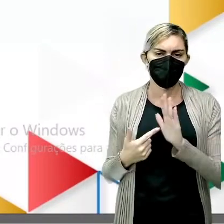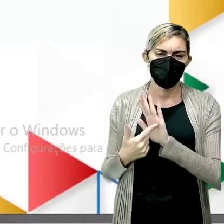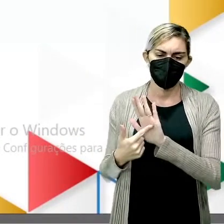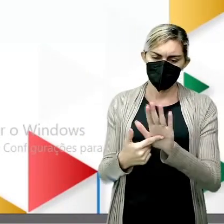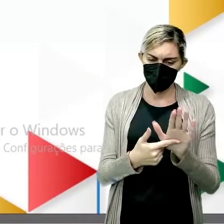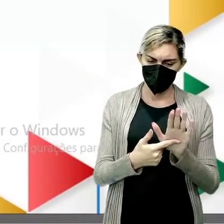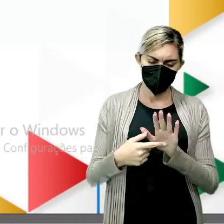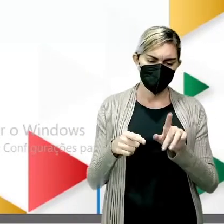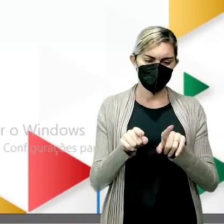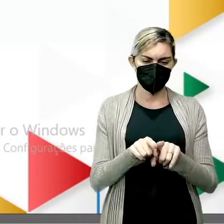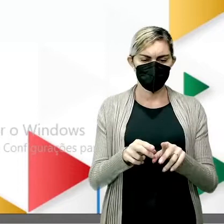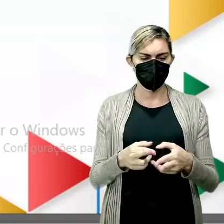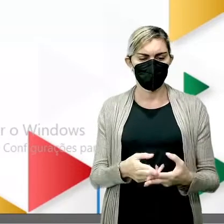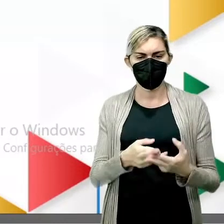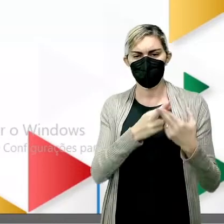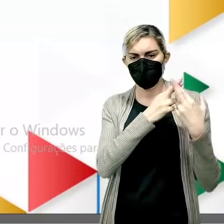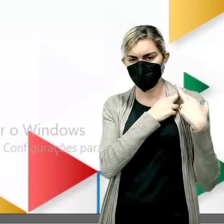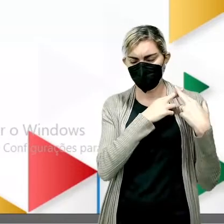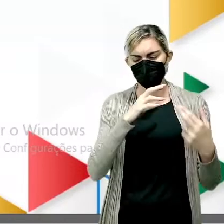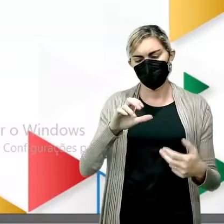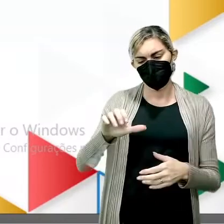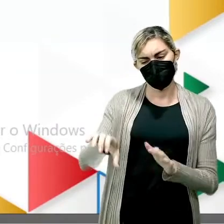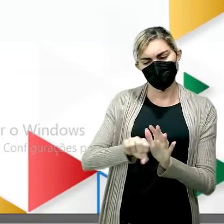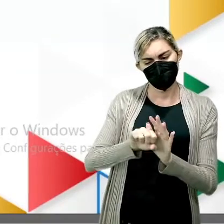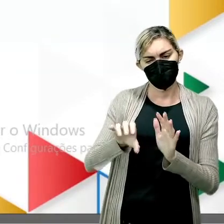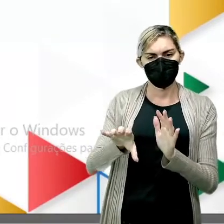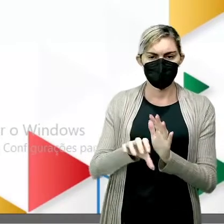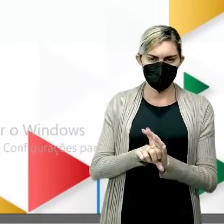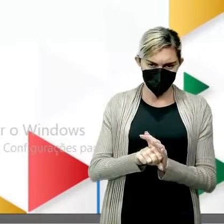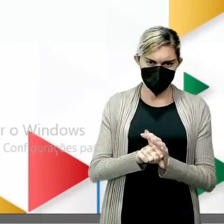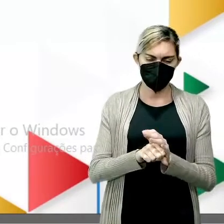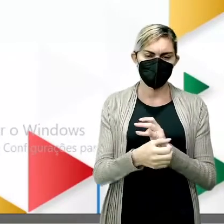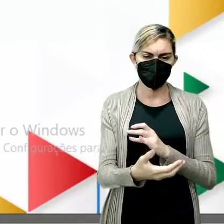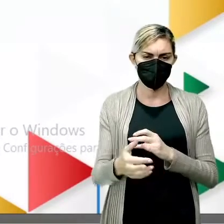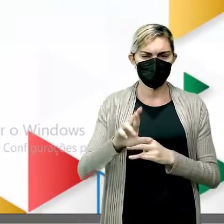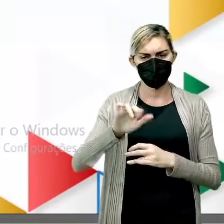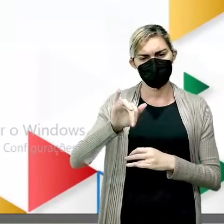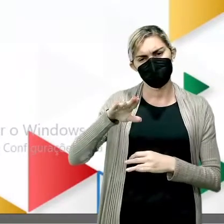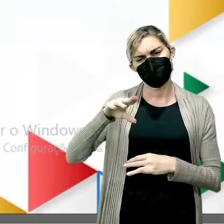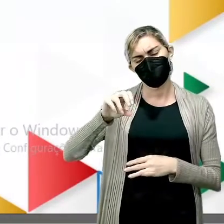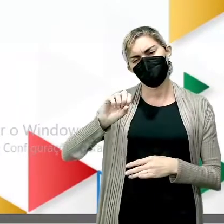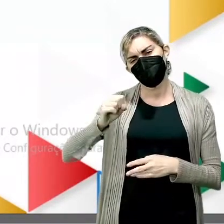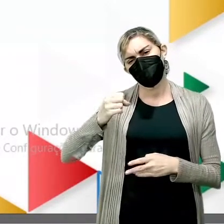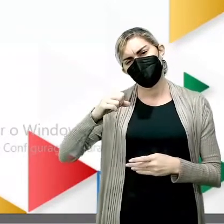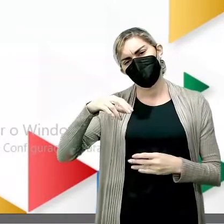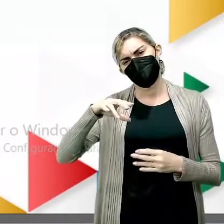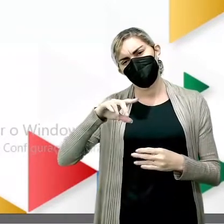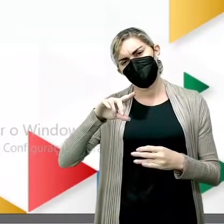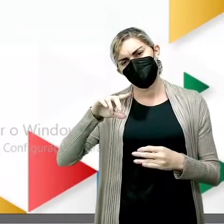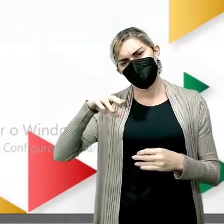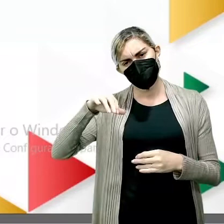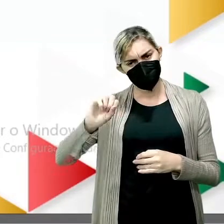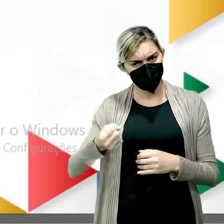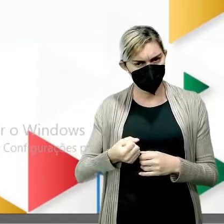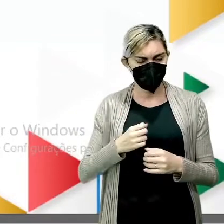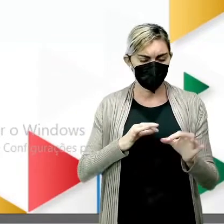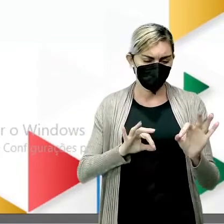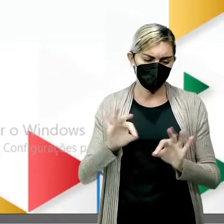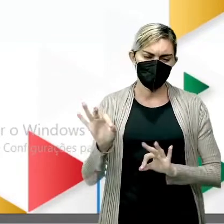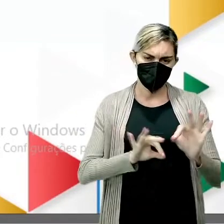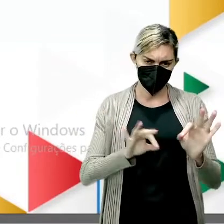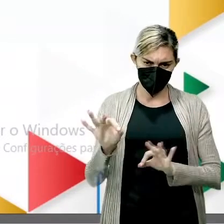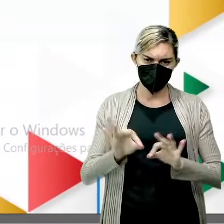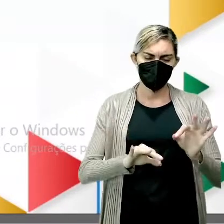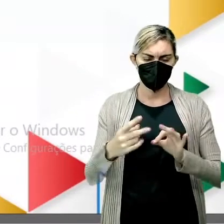função catalítica, sendo denominada de ribozimas. E quando se fala da organização lá dos seres